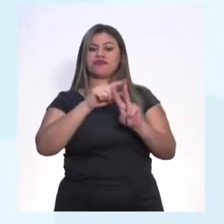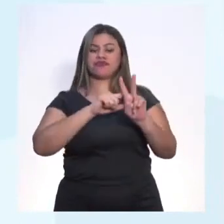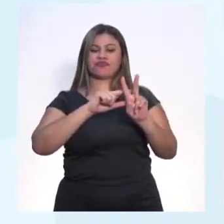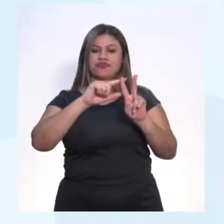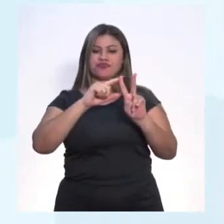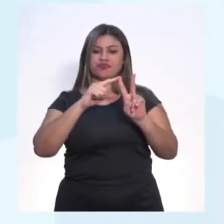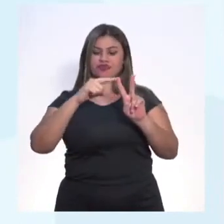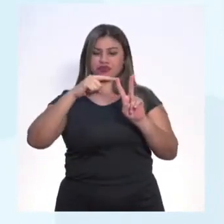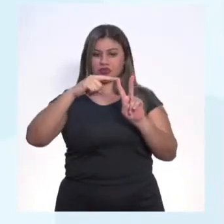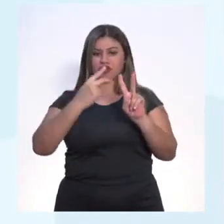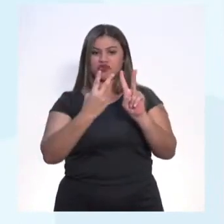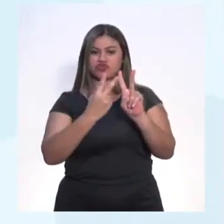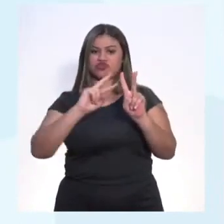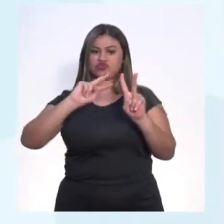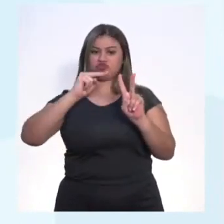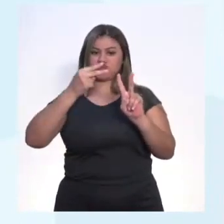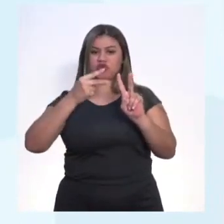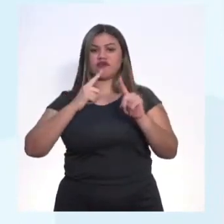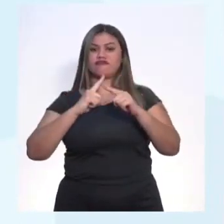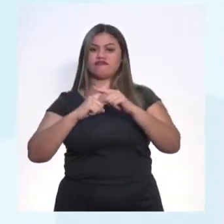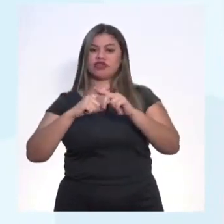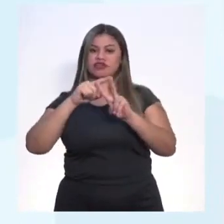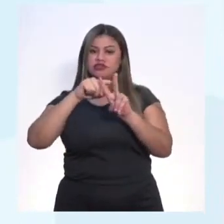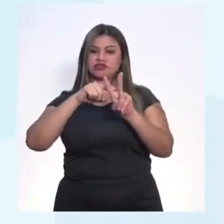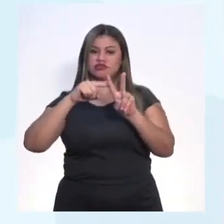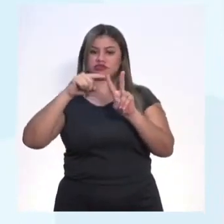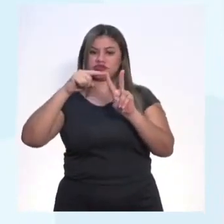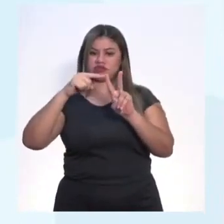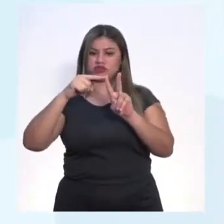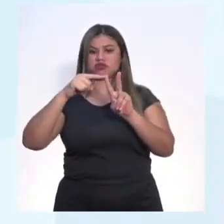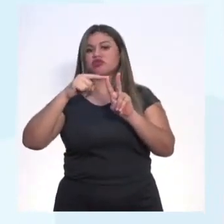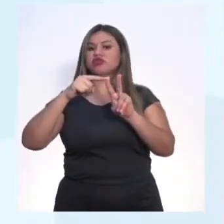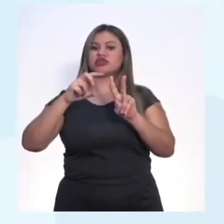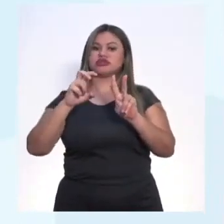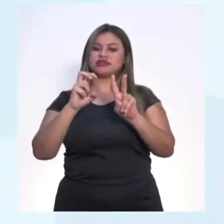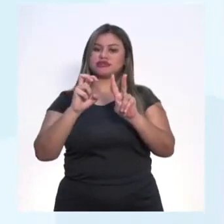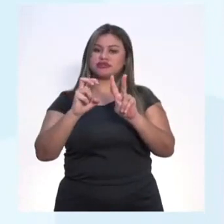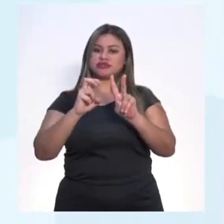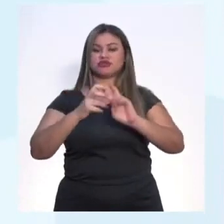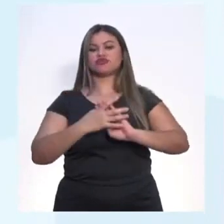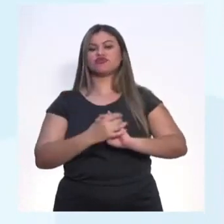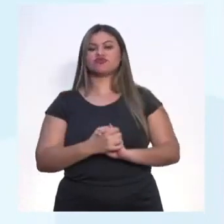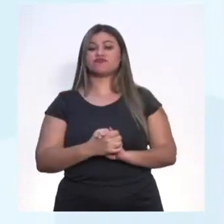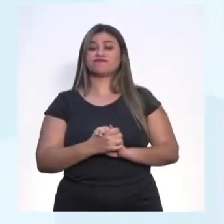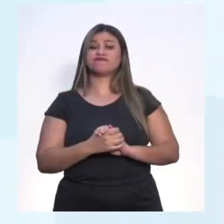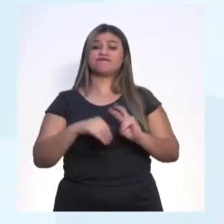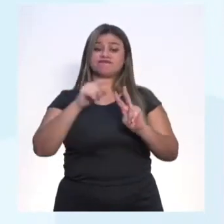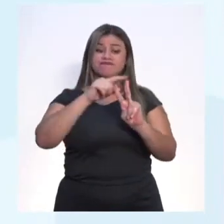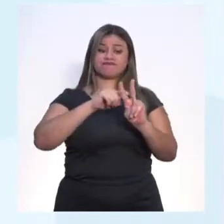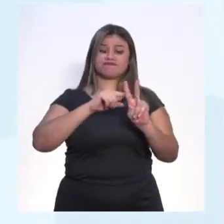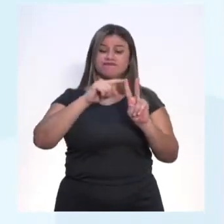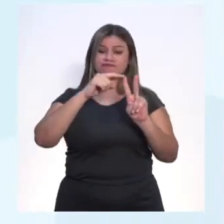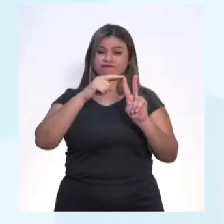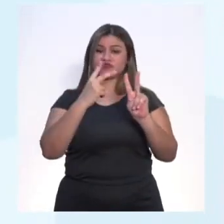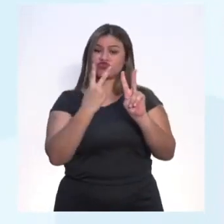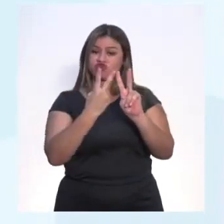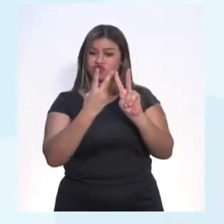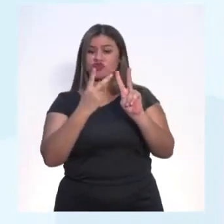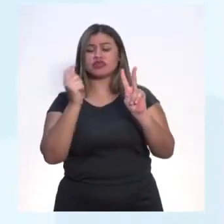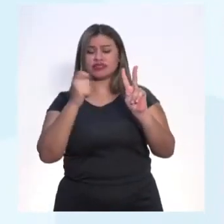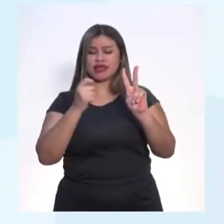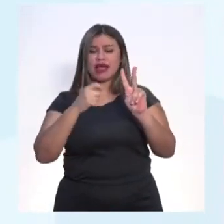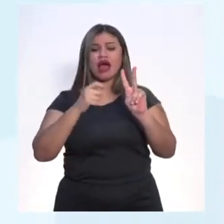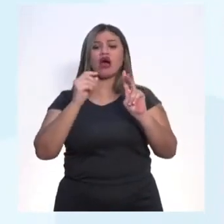quadrada de 2 ao quadrado vezes a raiz quadrada de 5. Na raiz quadrada de 2 ao quadrado,